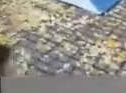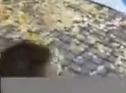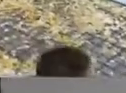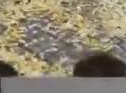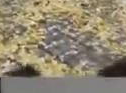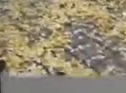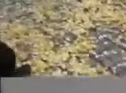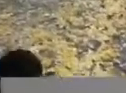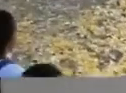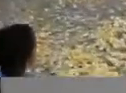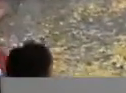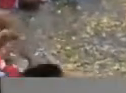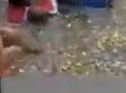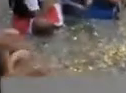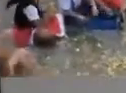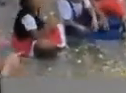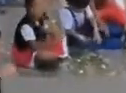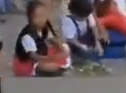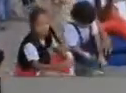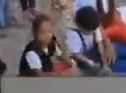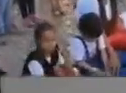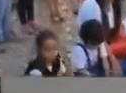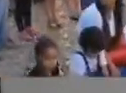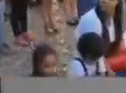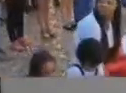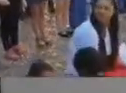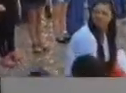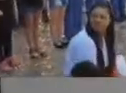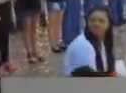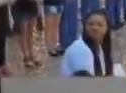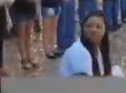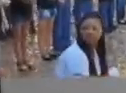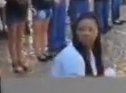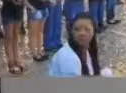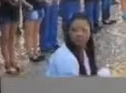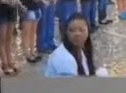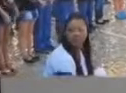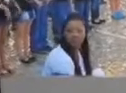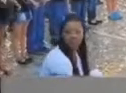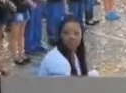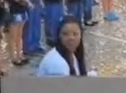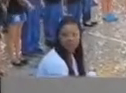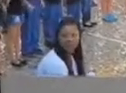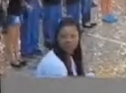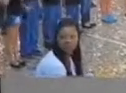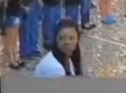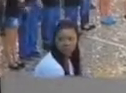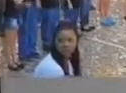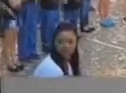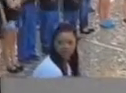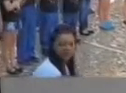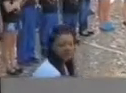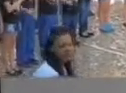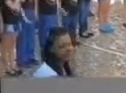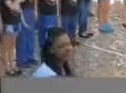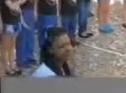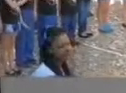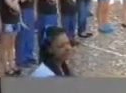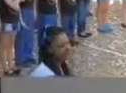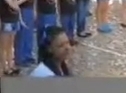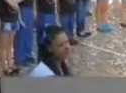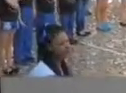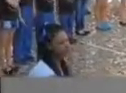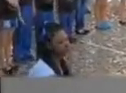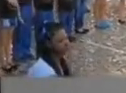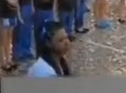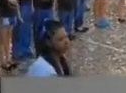Lembrando que o bairro de Batatuba é de extrema importância para o nosso município, né, Adriana? Sim, sim. Um bairro de extrema importância, localizado às margens da rodovia de Antônio